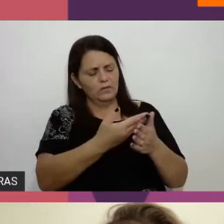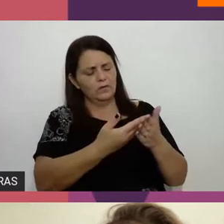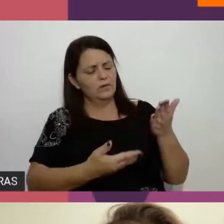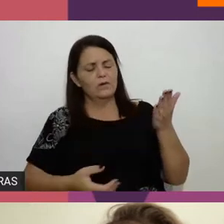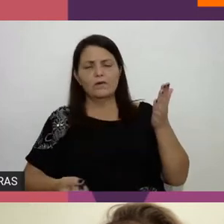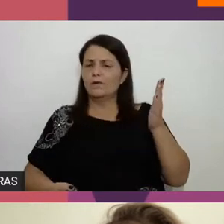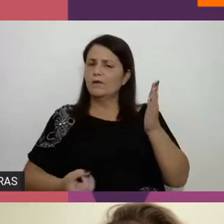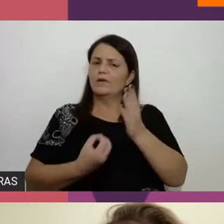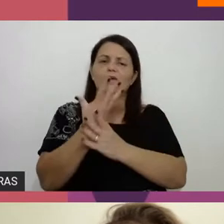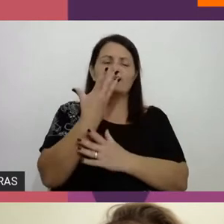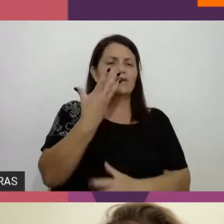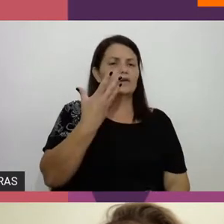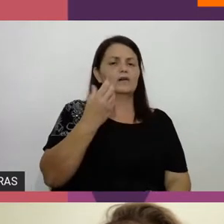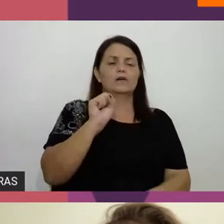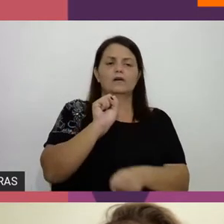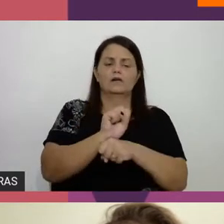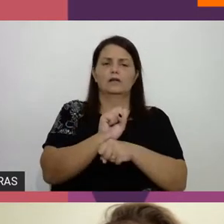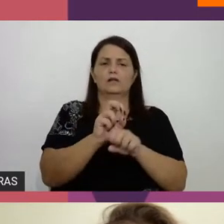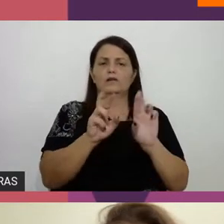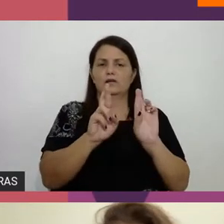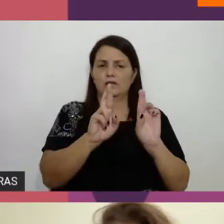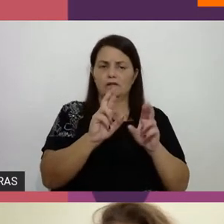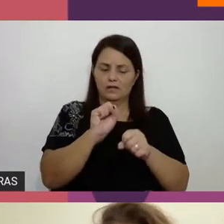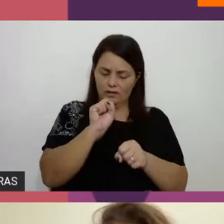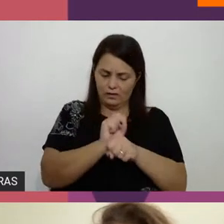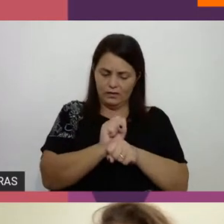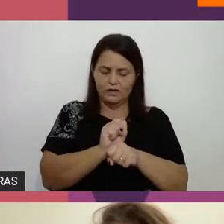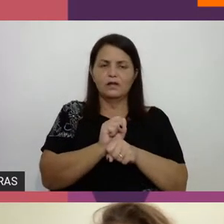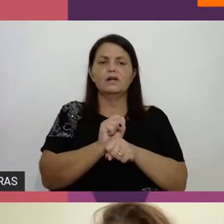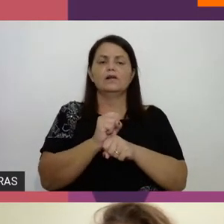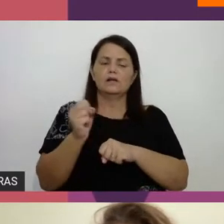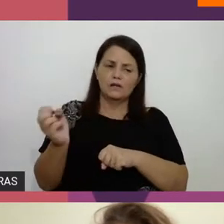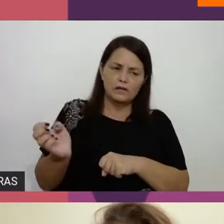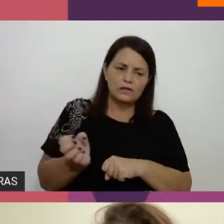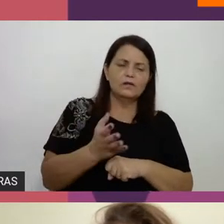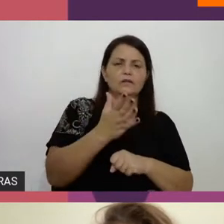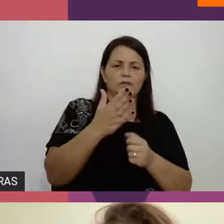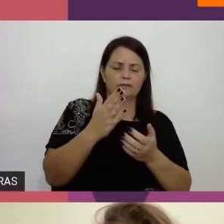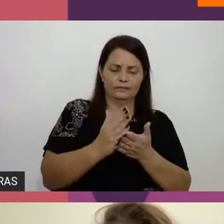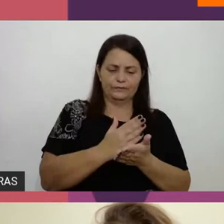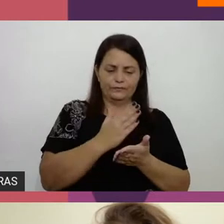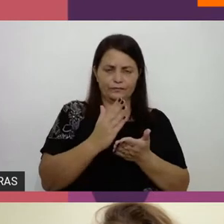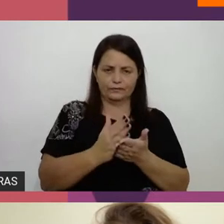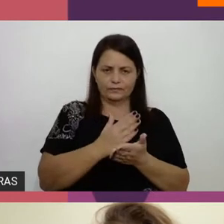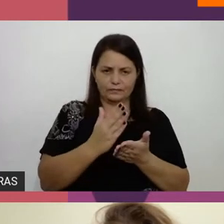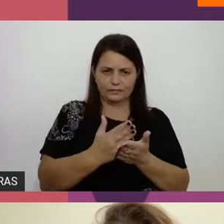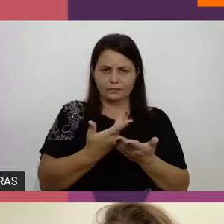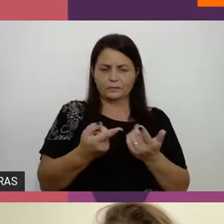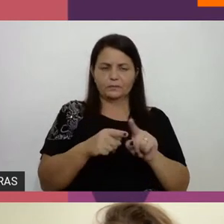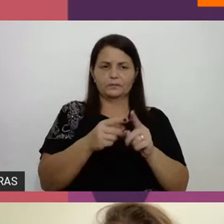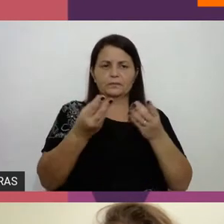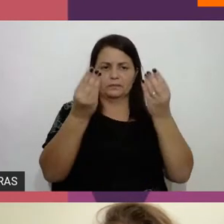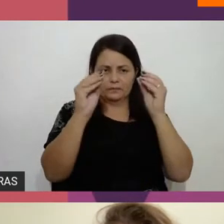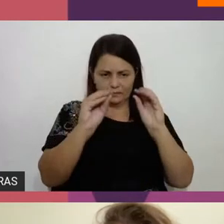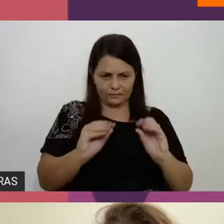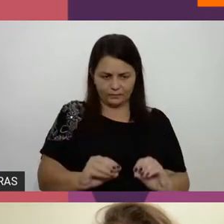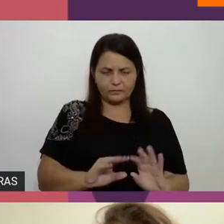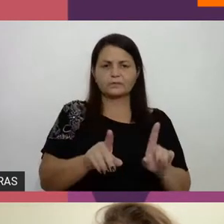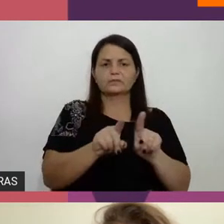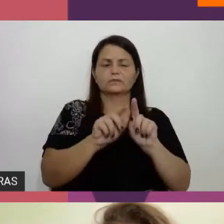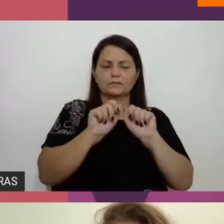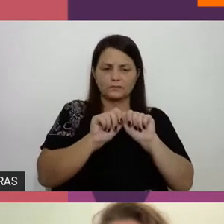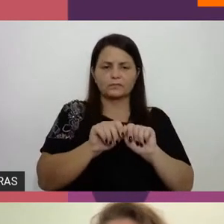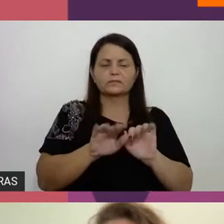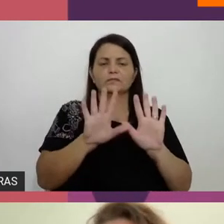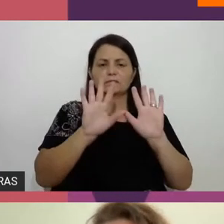seu conto inédito à espera aquele inéditos em livro que o sendo filme editou a